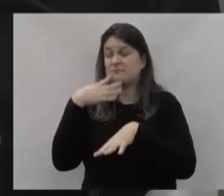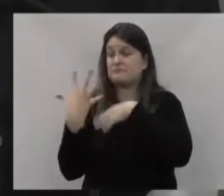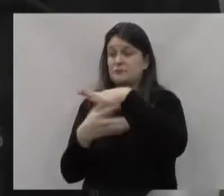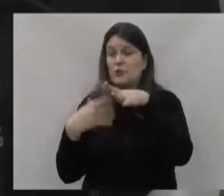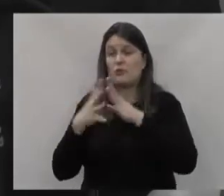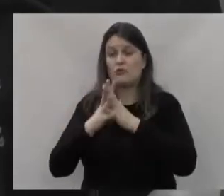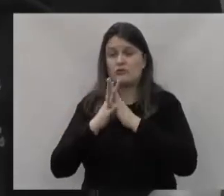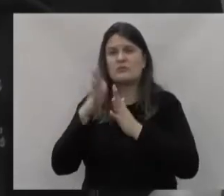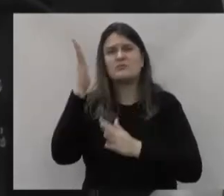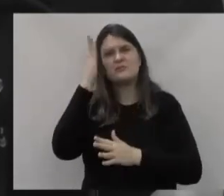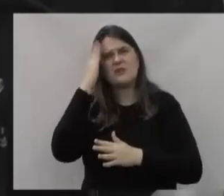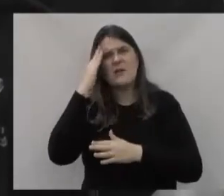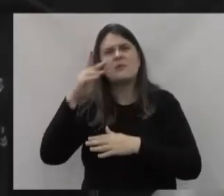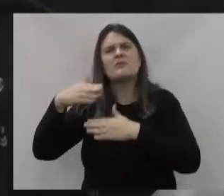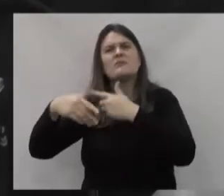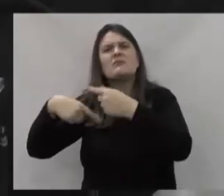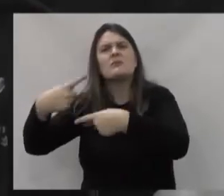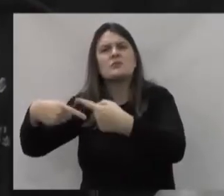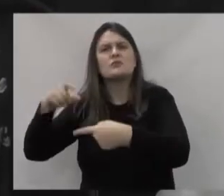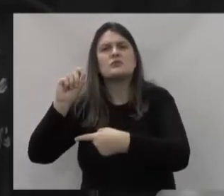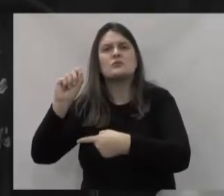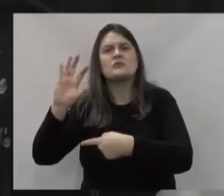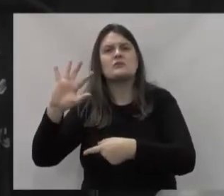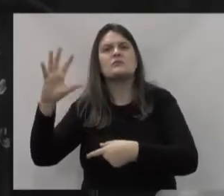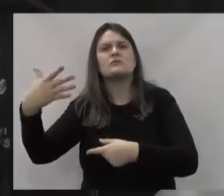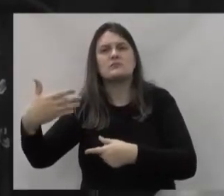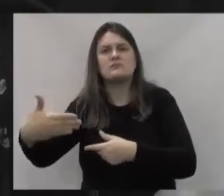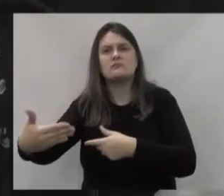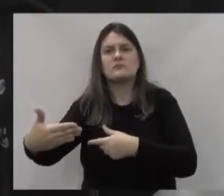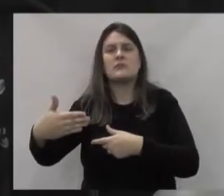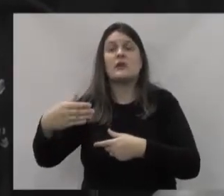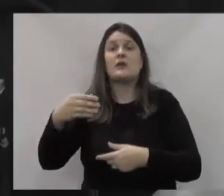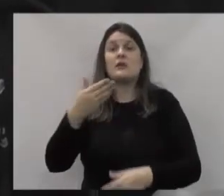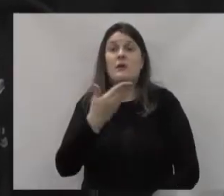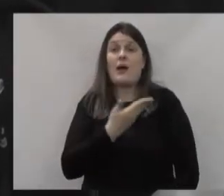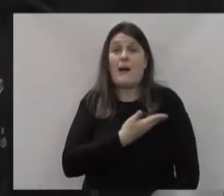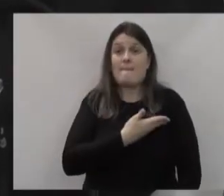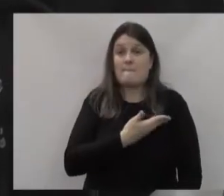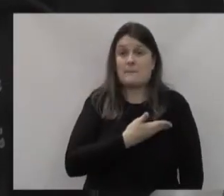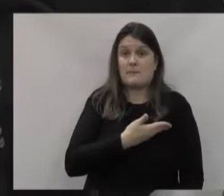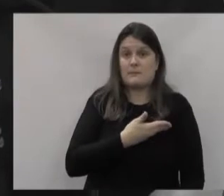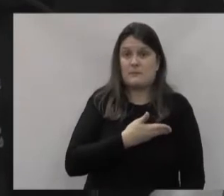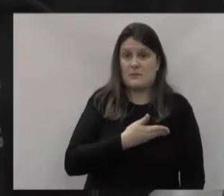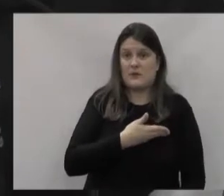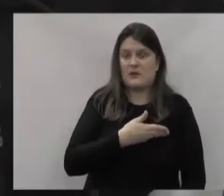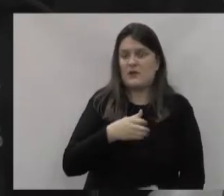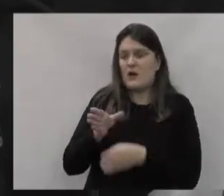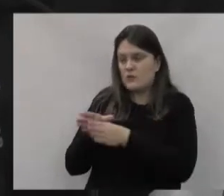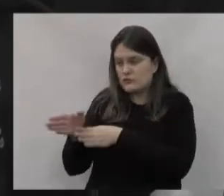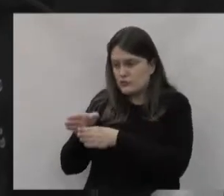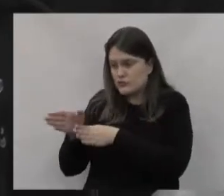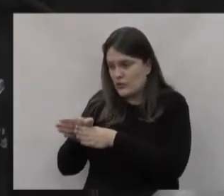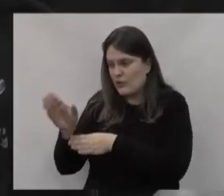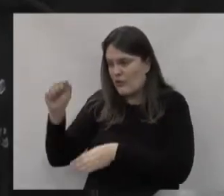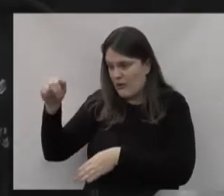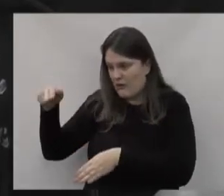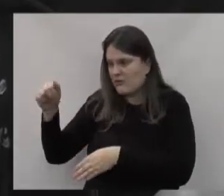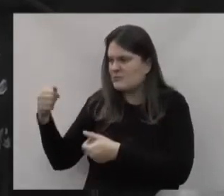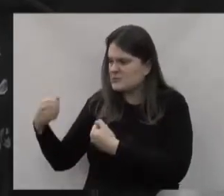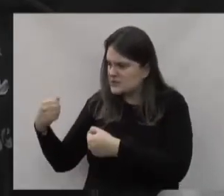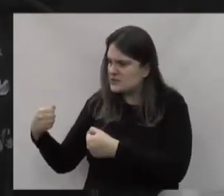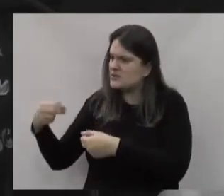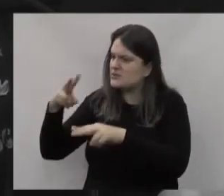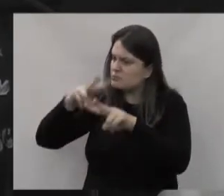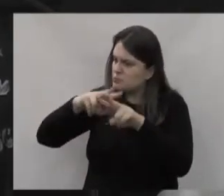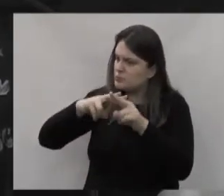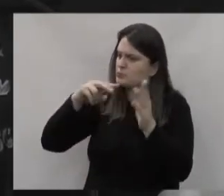ciclo que ela sabia qual era o próximo passo. E foi a colega da Ana que levou ela na delegacia quando ela foi agredida